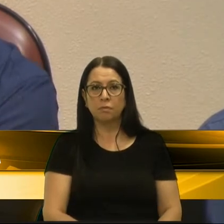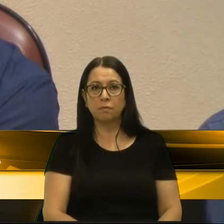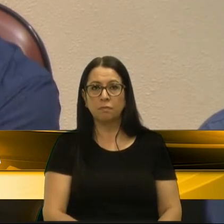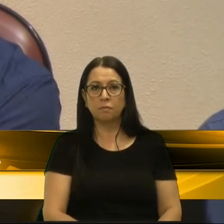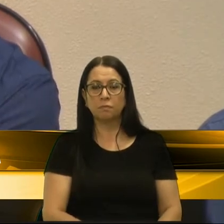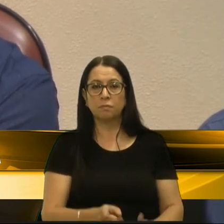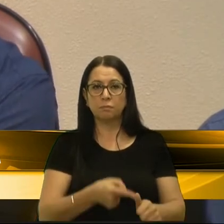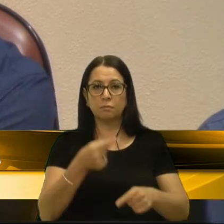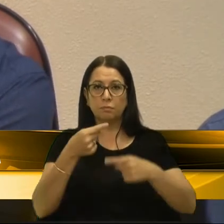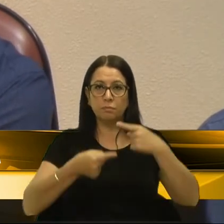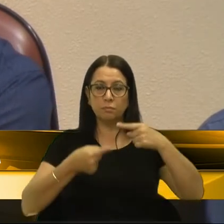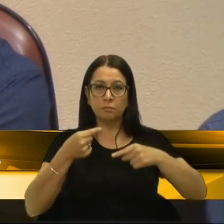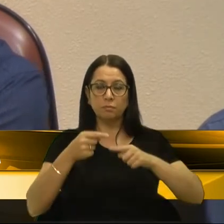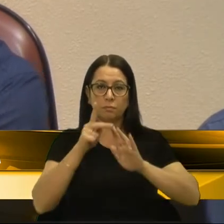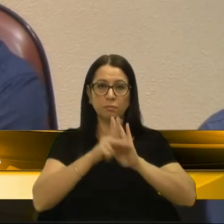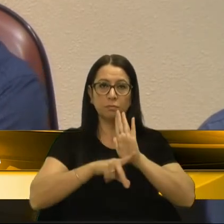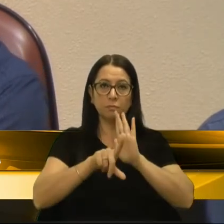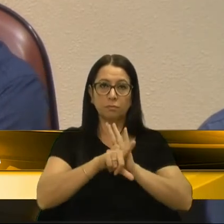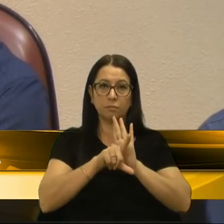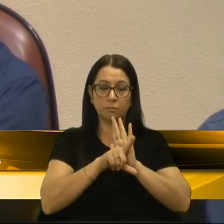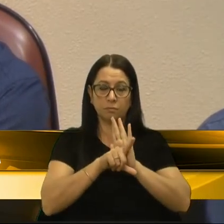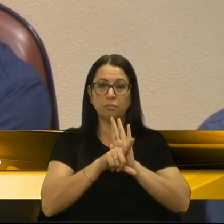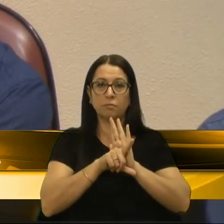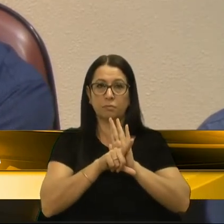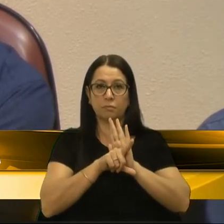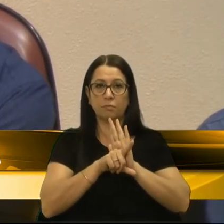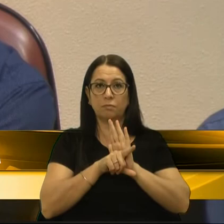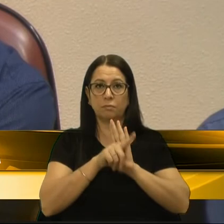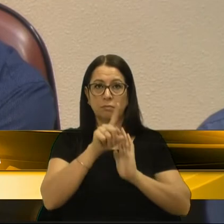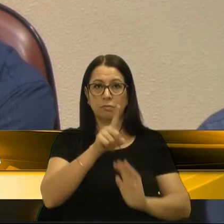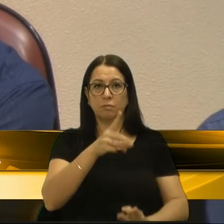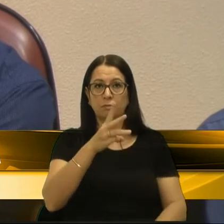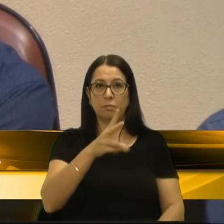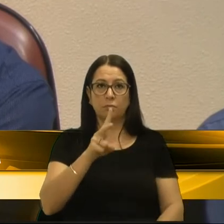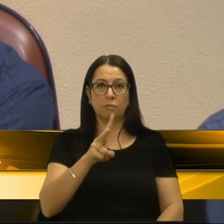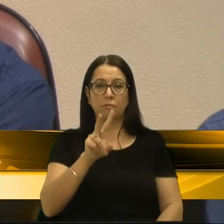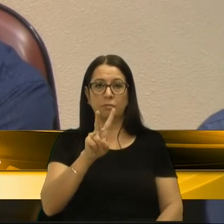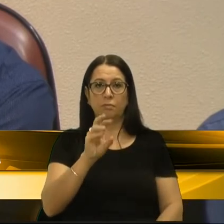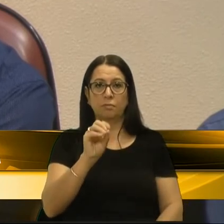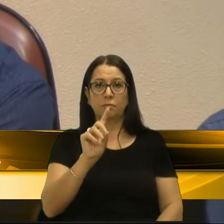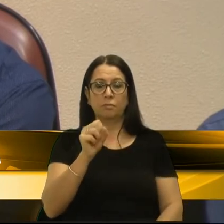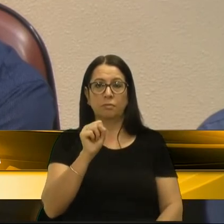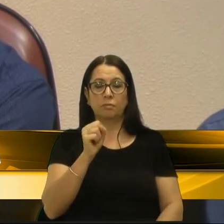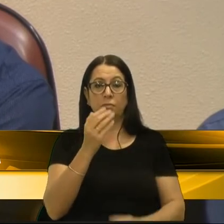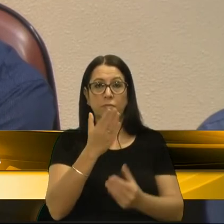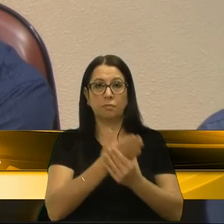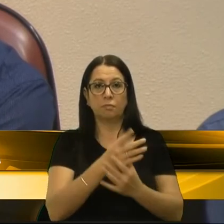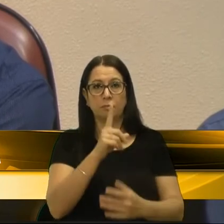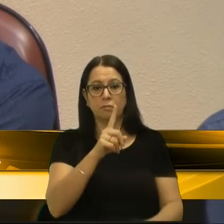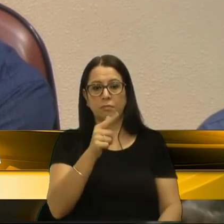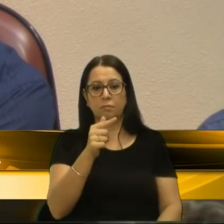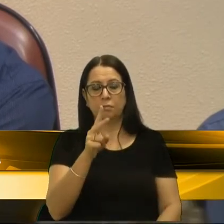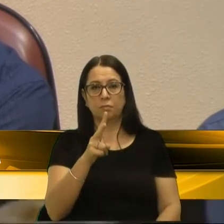Em primeira discussão, projeto de lei número 132 de 2018, contido no processo